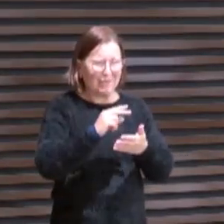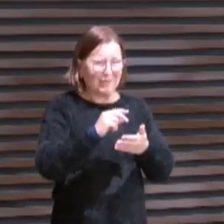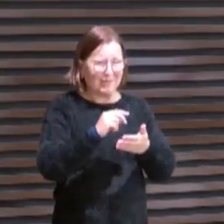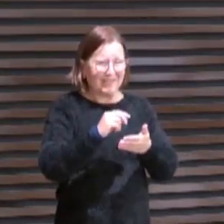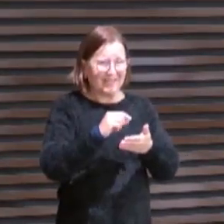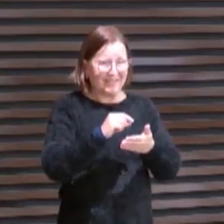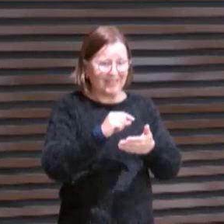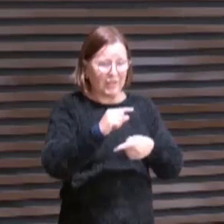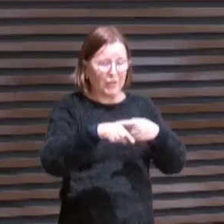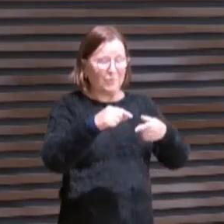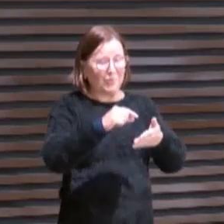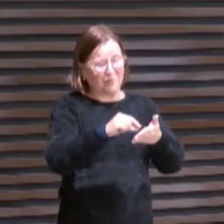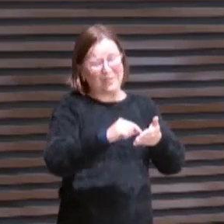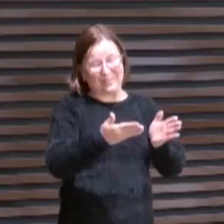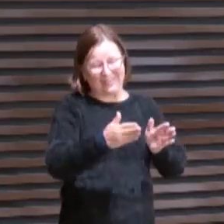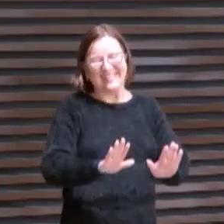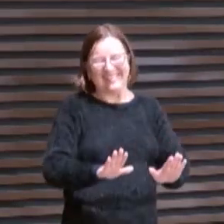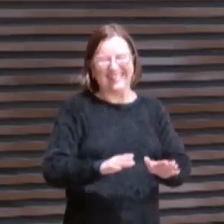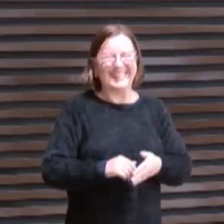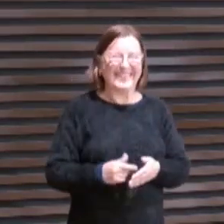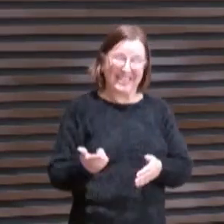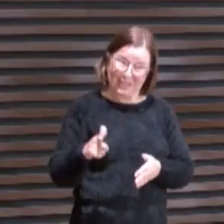maneira, leia de novo.